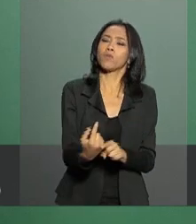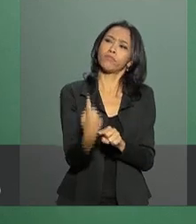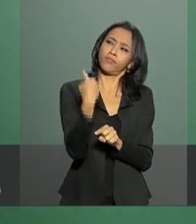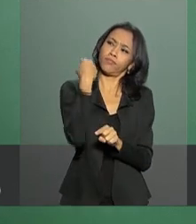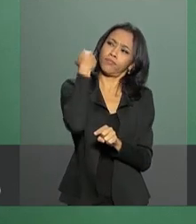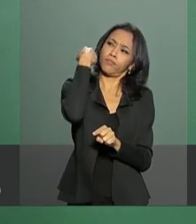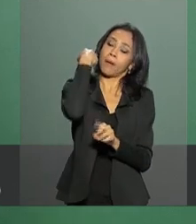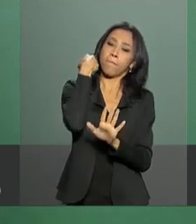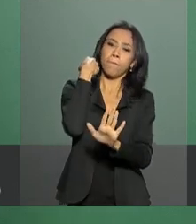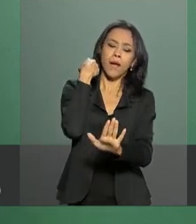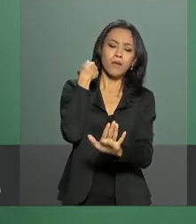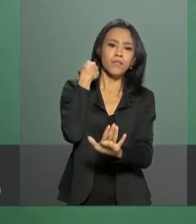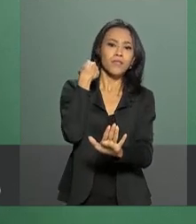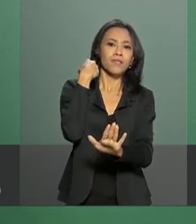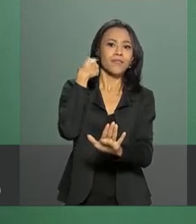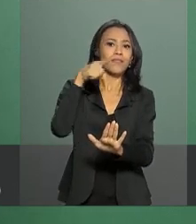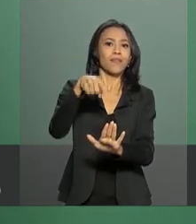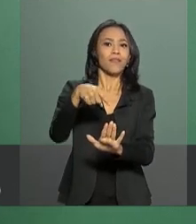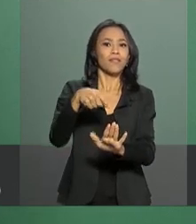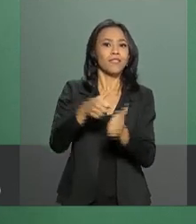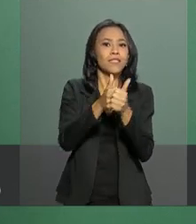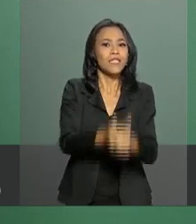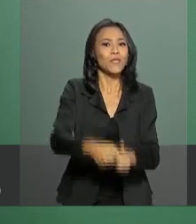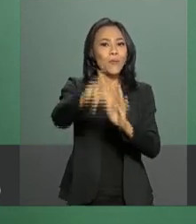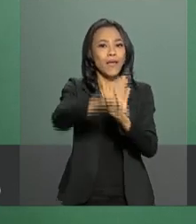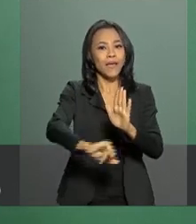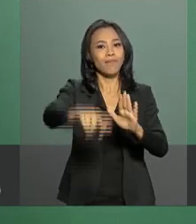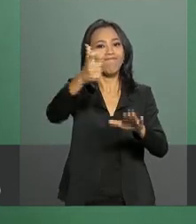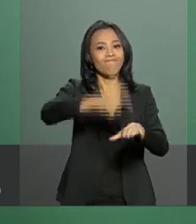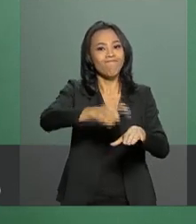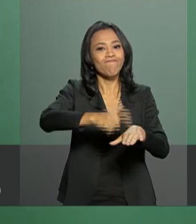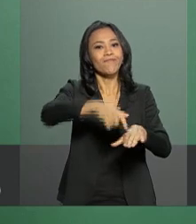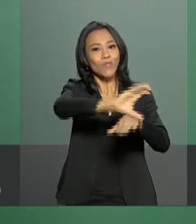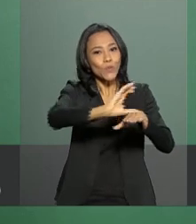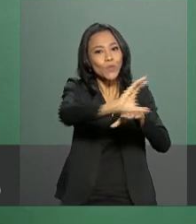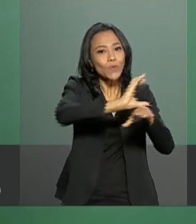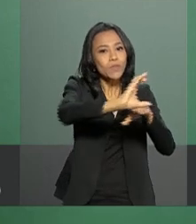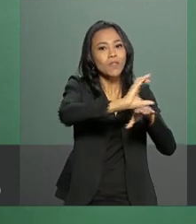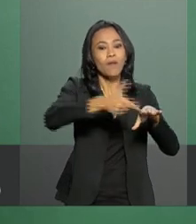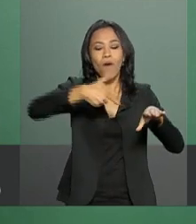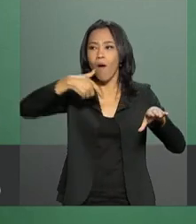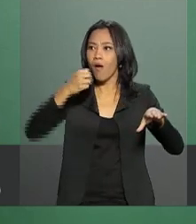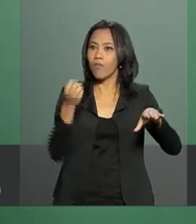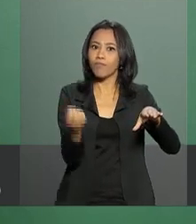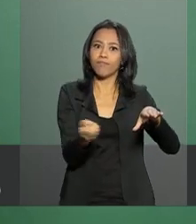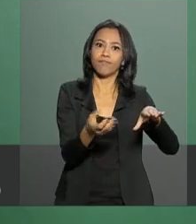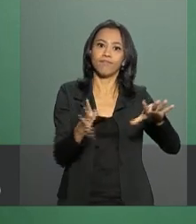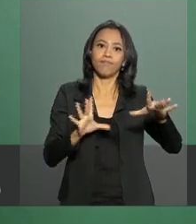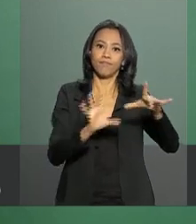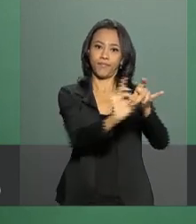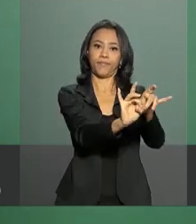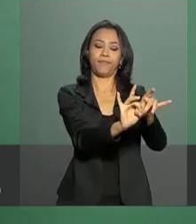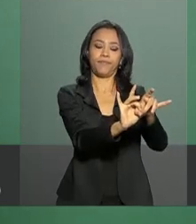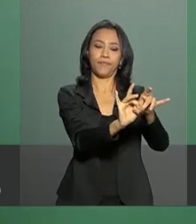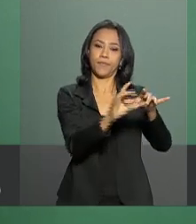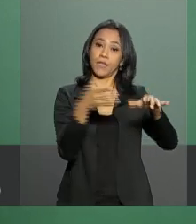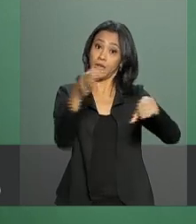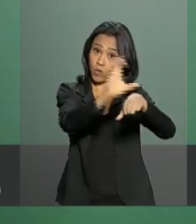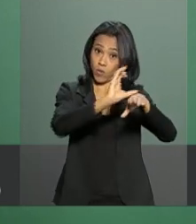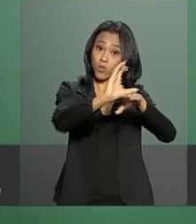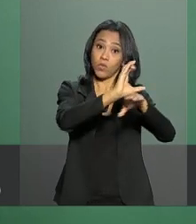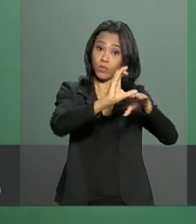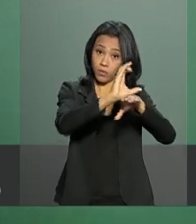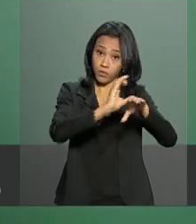mesmo mas juridicamente o estado dá se a cada momento que nasce uma nova constituição olhas constituição o governo